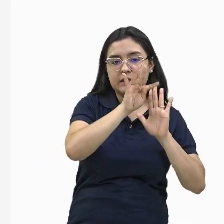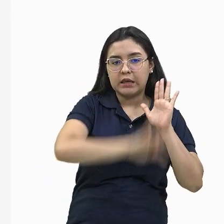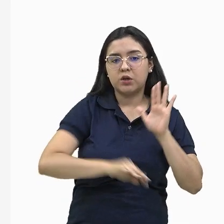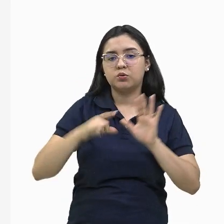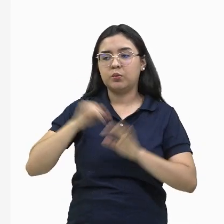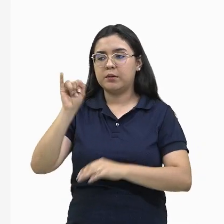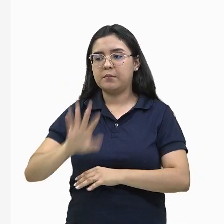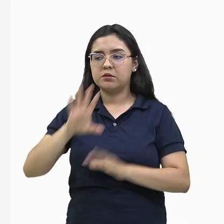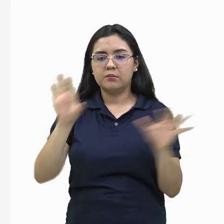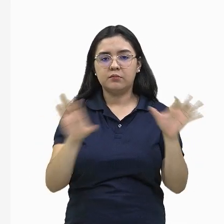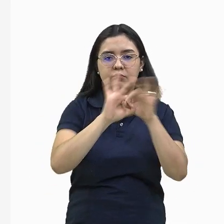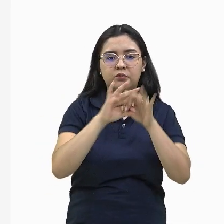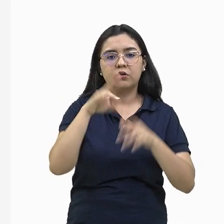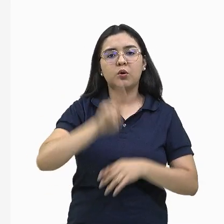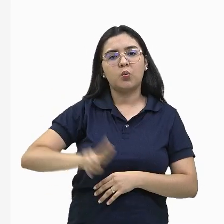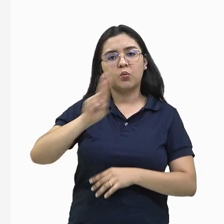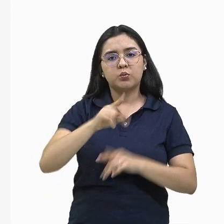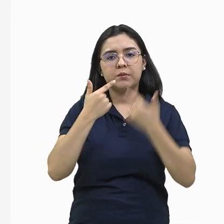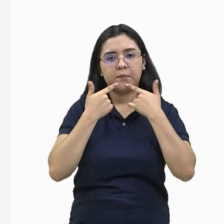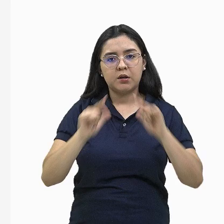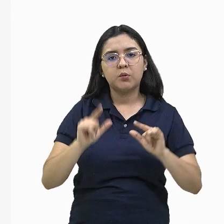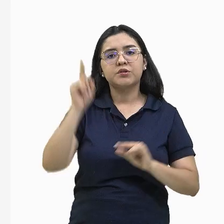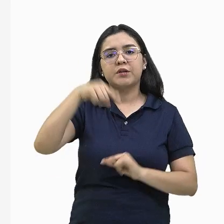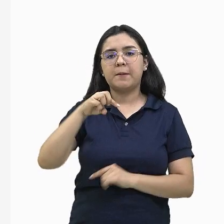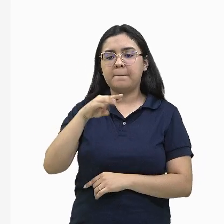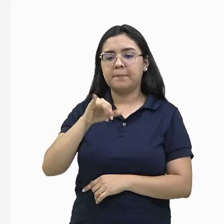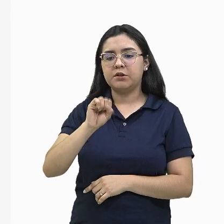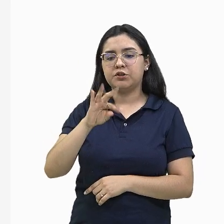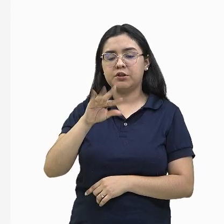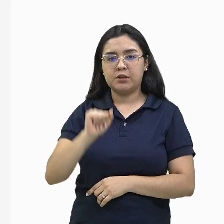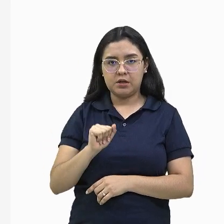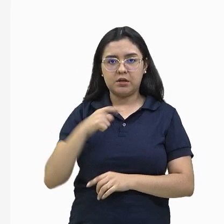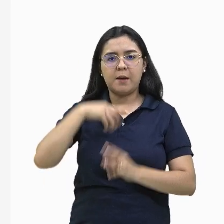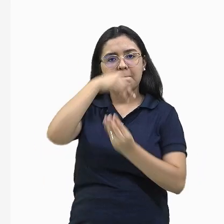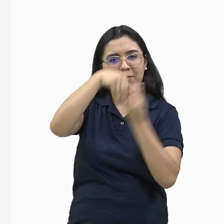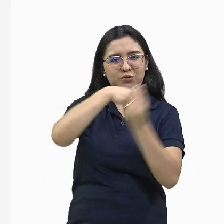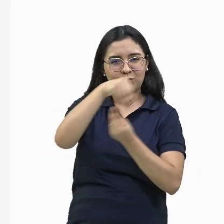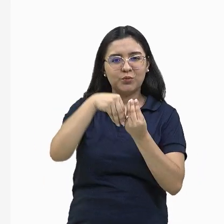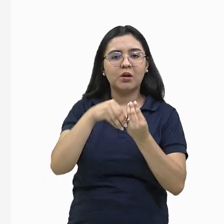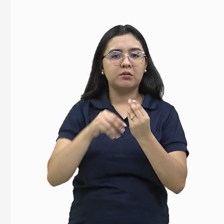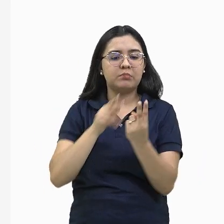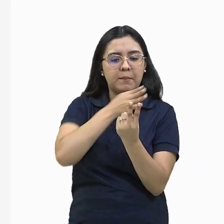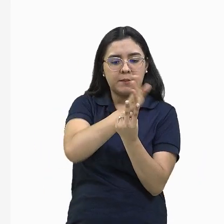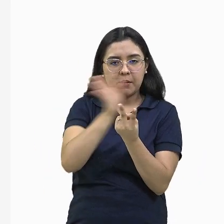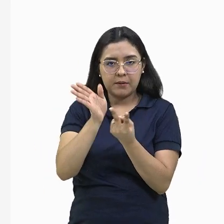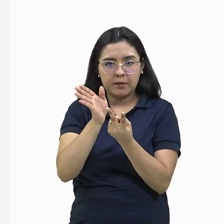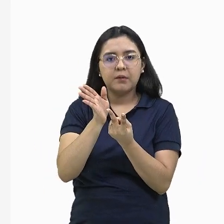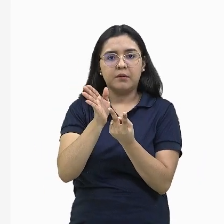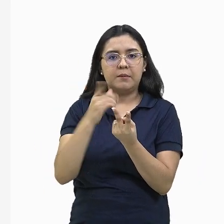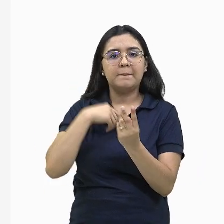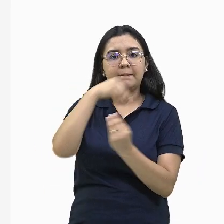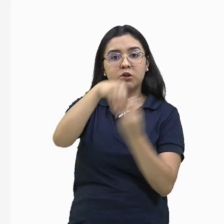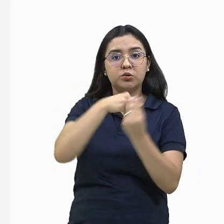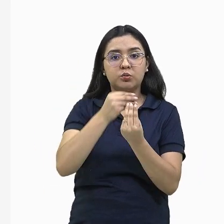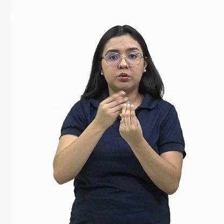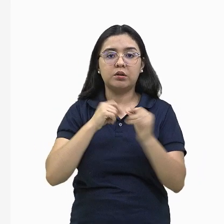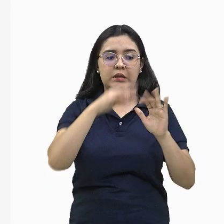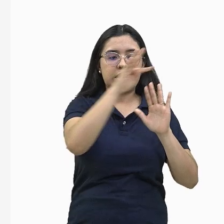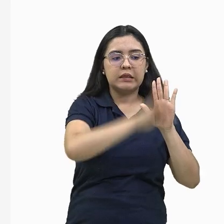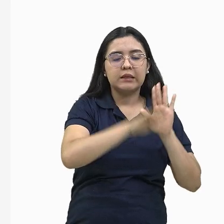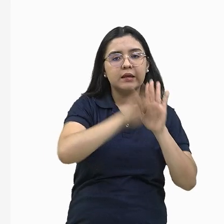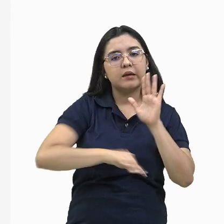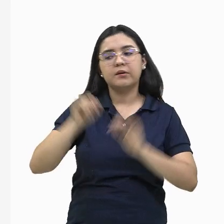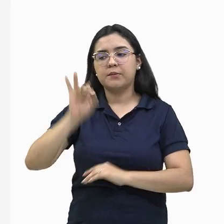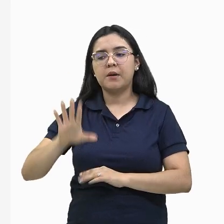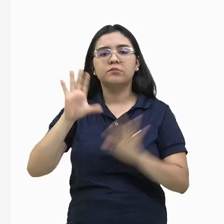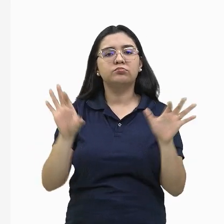verbal, então ele faz uso de uma linguagem que nós chamamos de mista, híbrida, ou seja, mistura dois tipos de